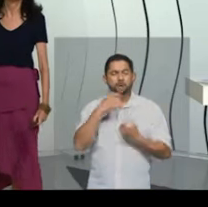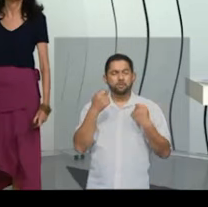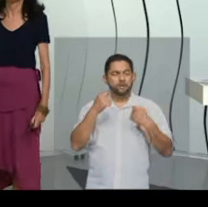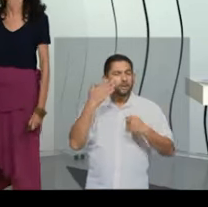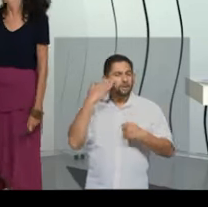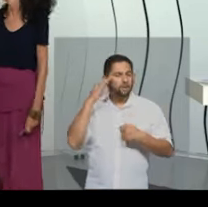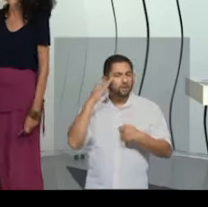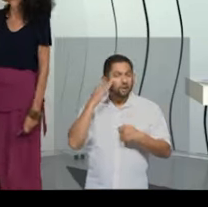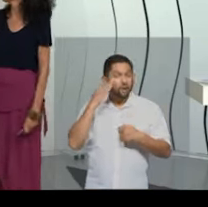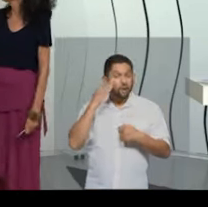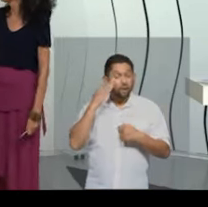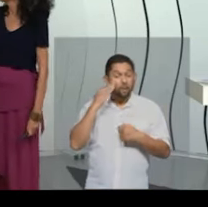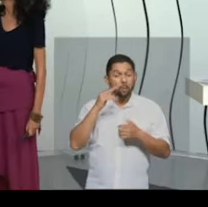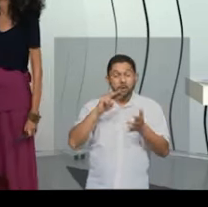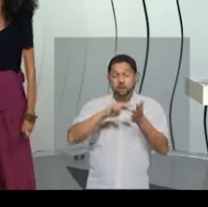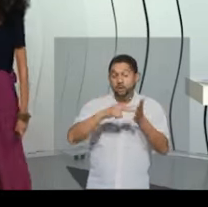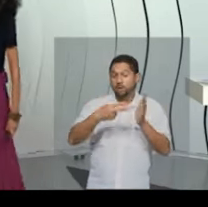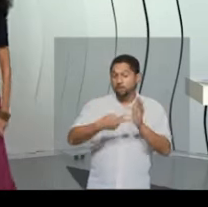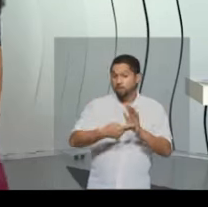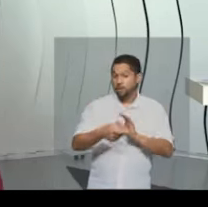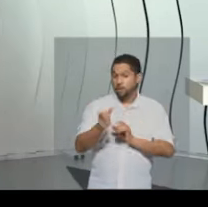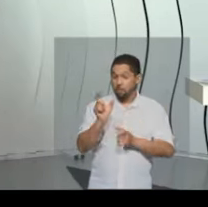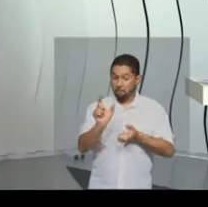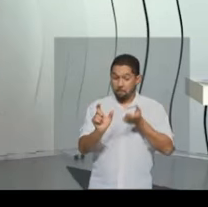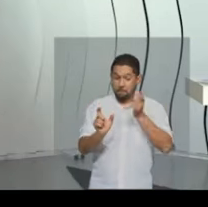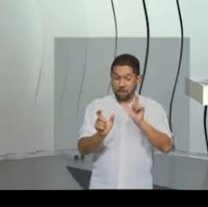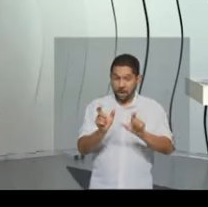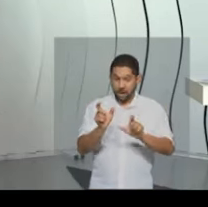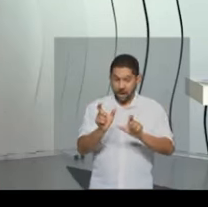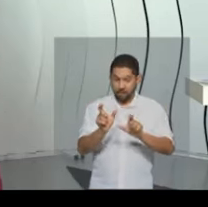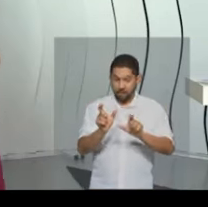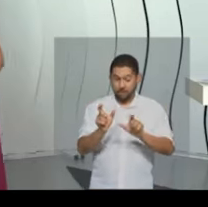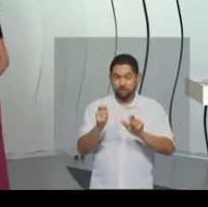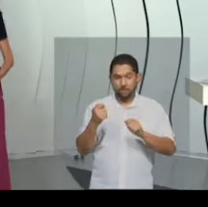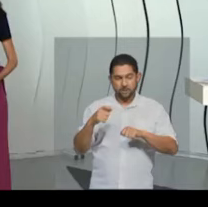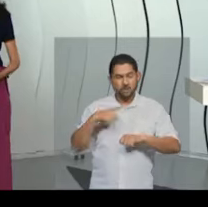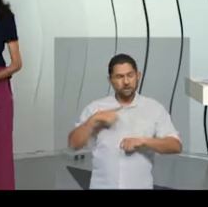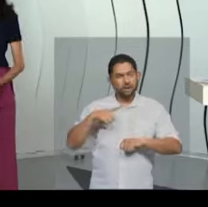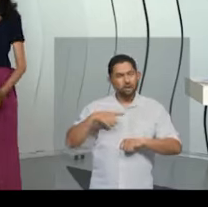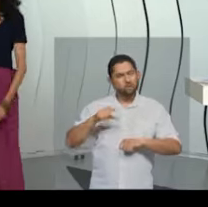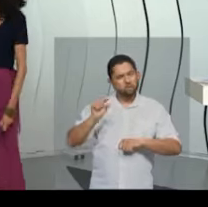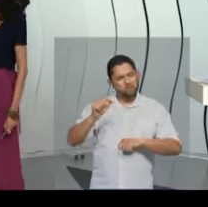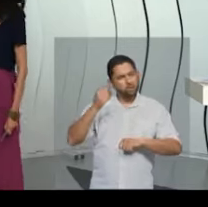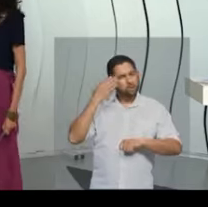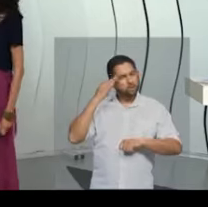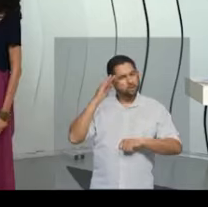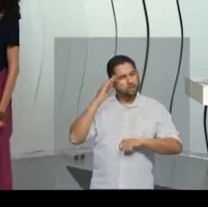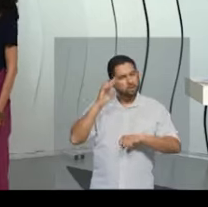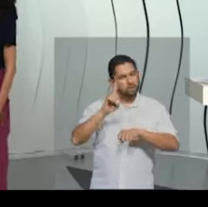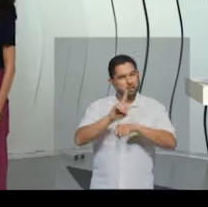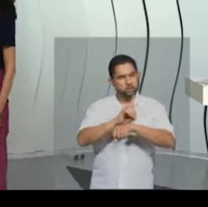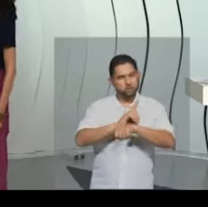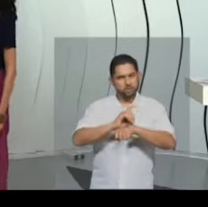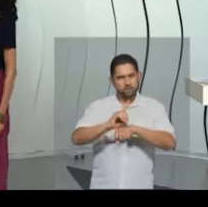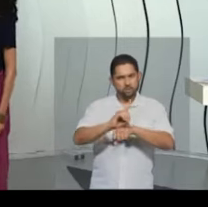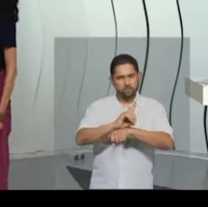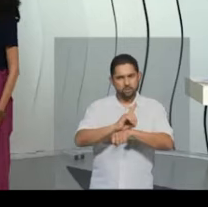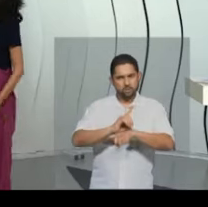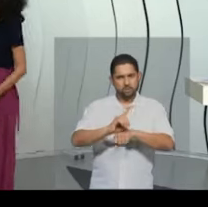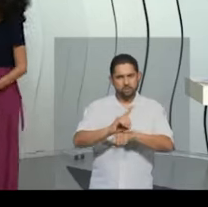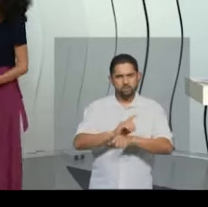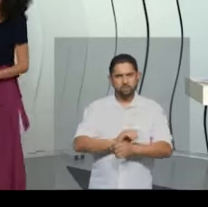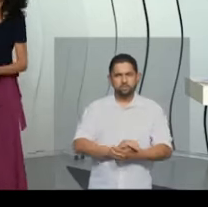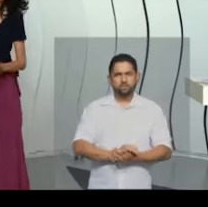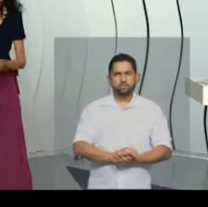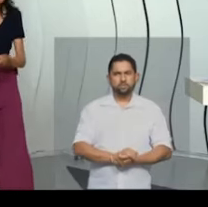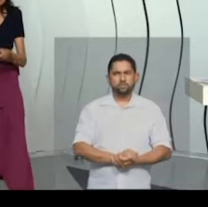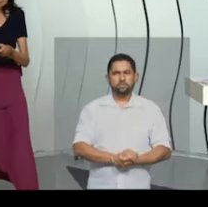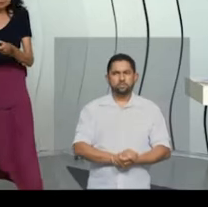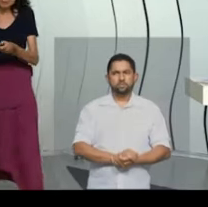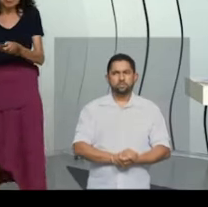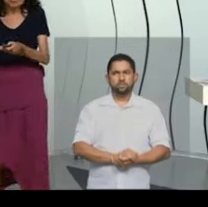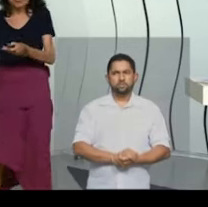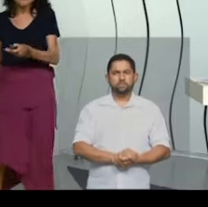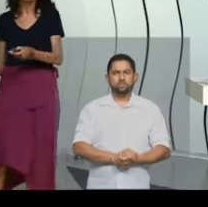Se você não souber, você pode marcar a letra A só porque você não sabe o vocabulário.